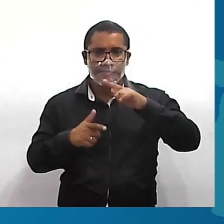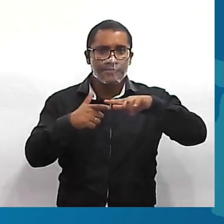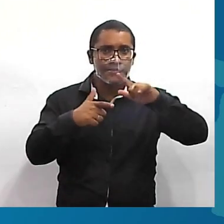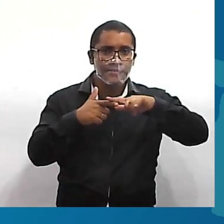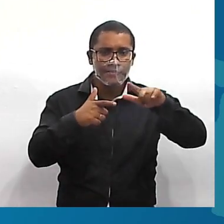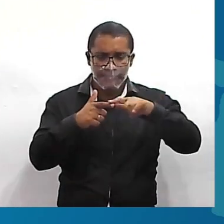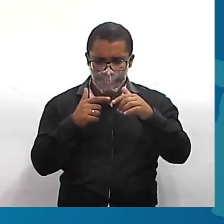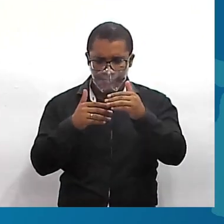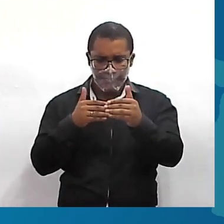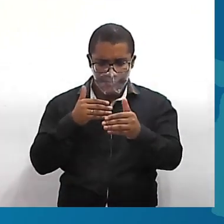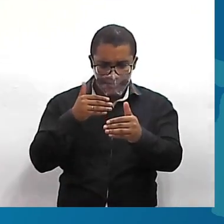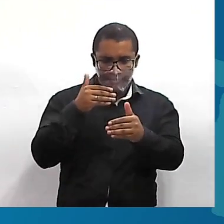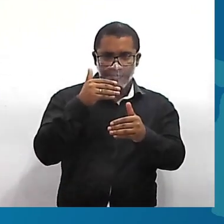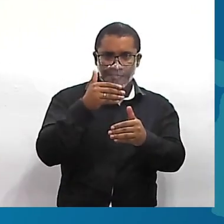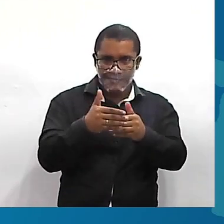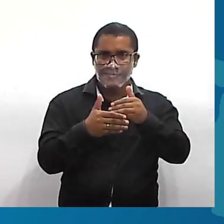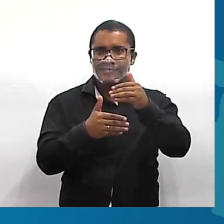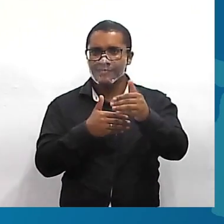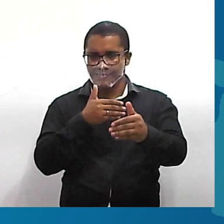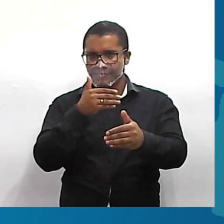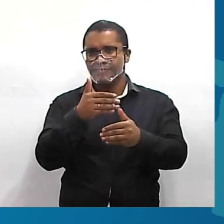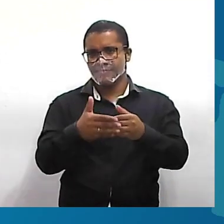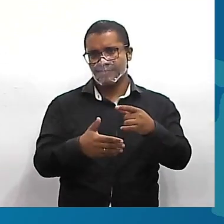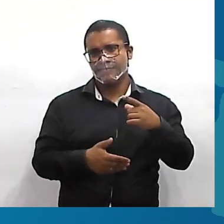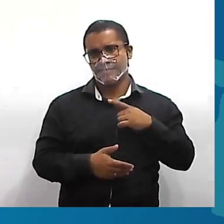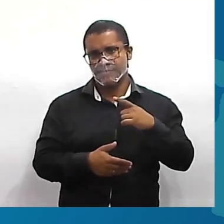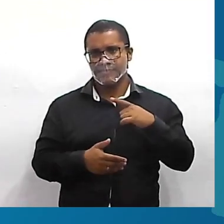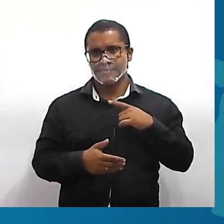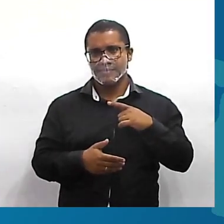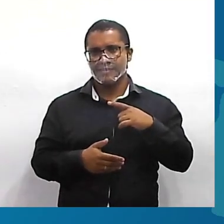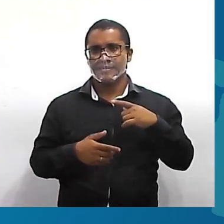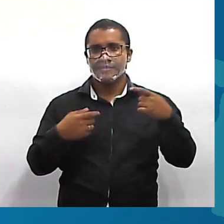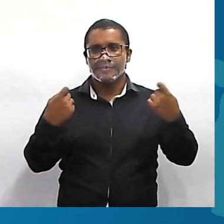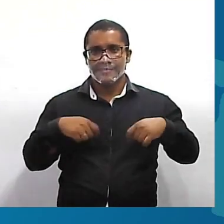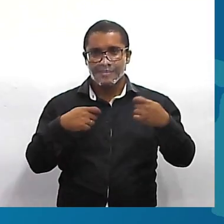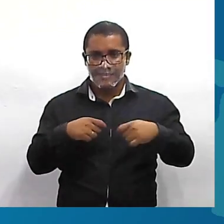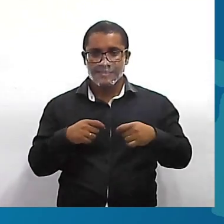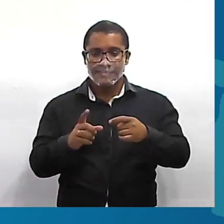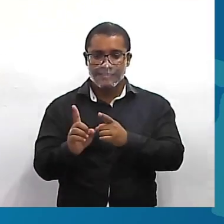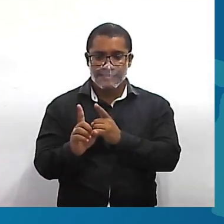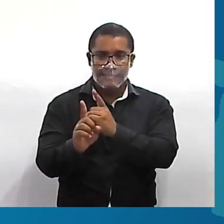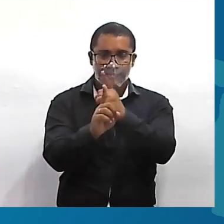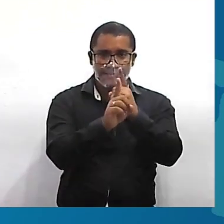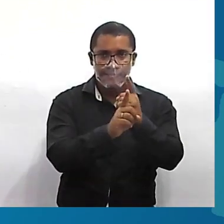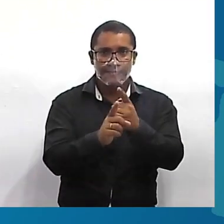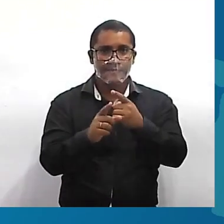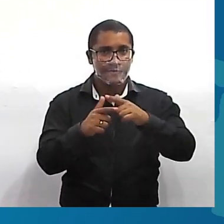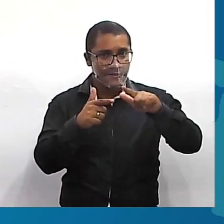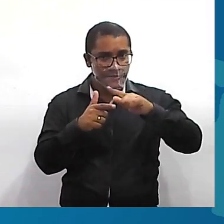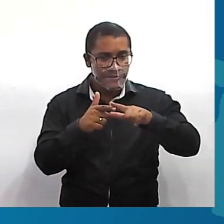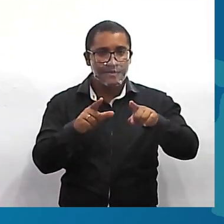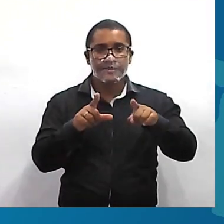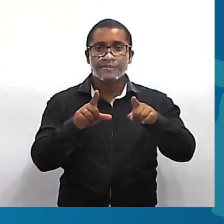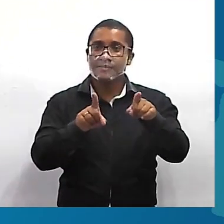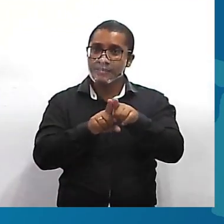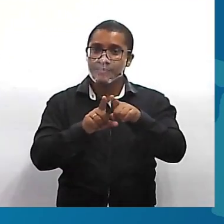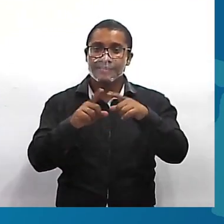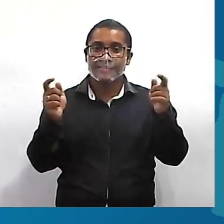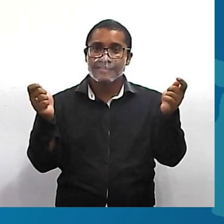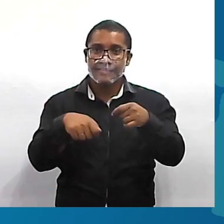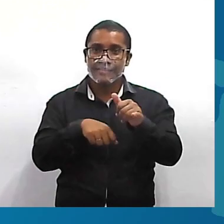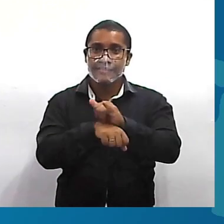um processo altamente cognitivo, que requer a identificação do problema e possíveis formas